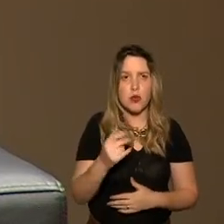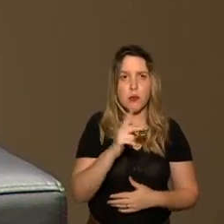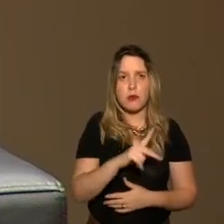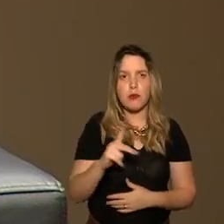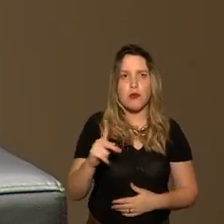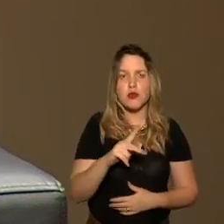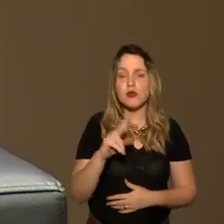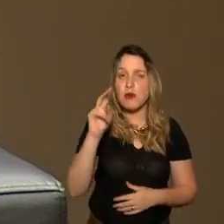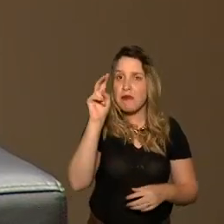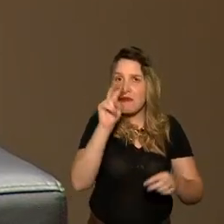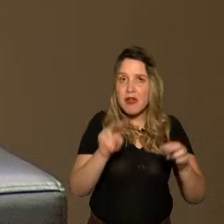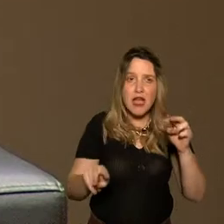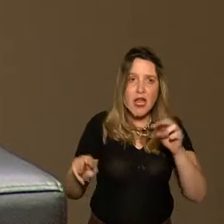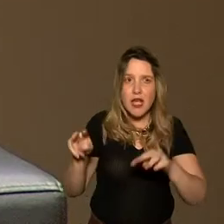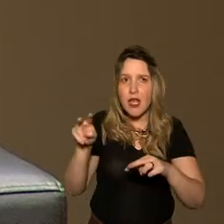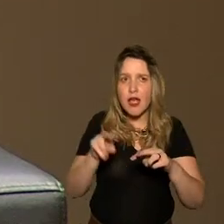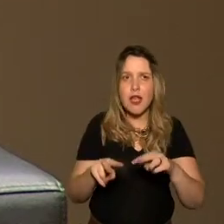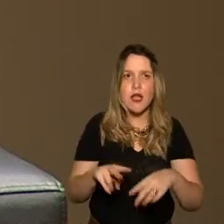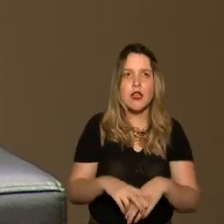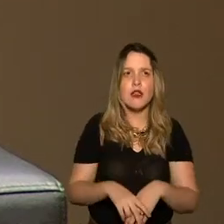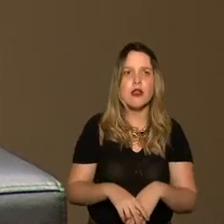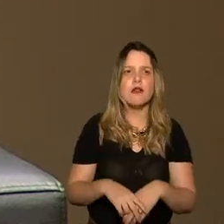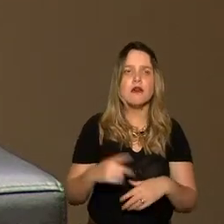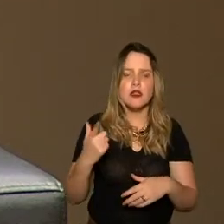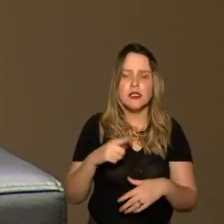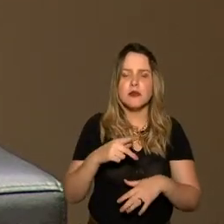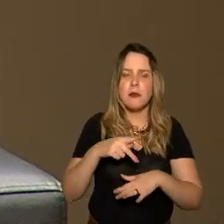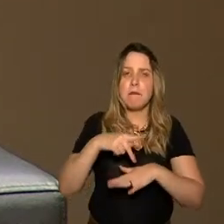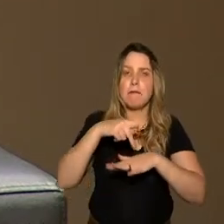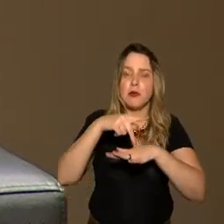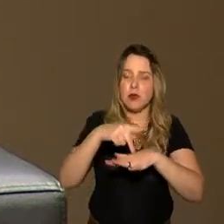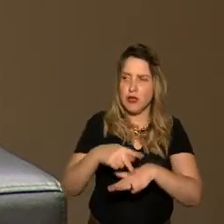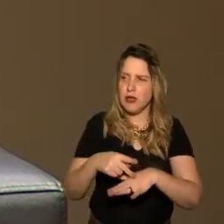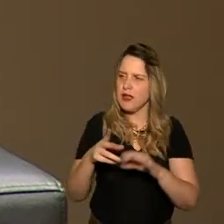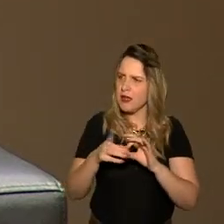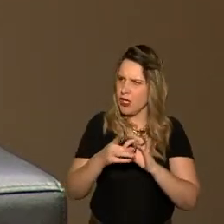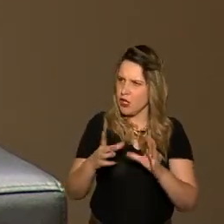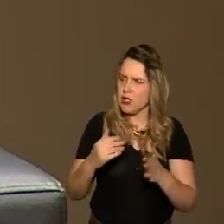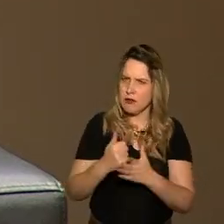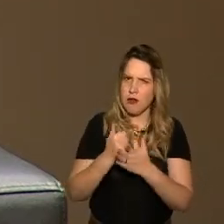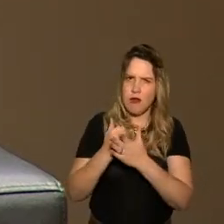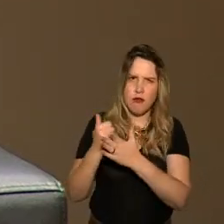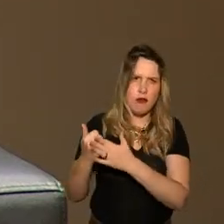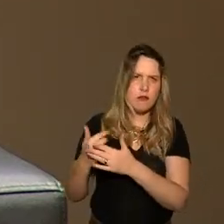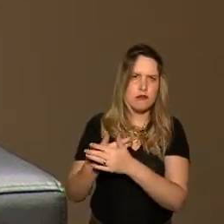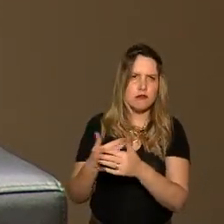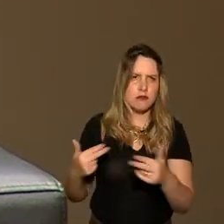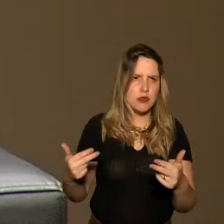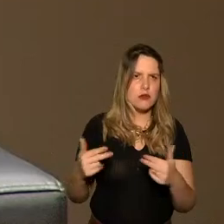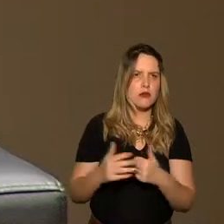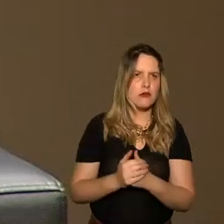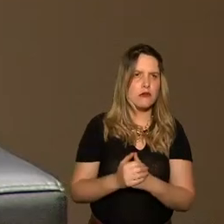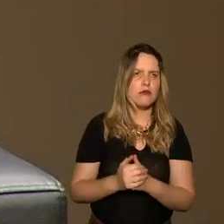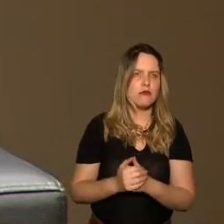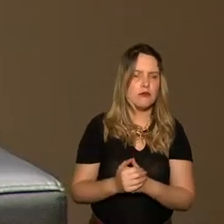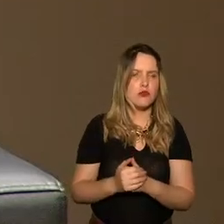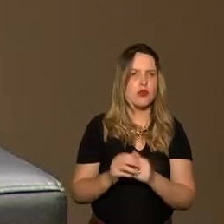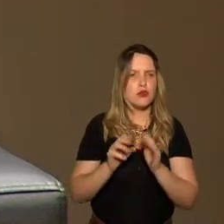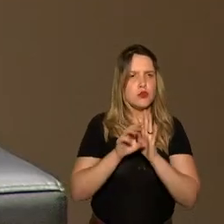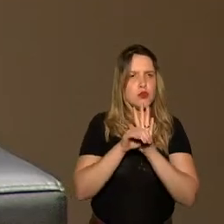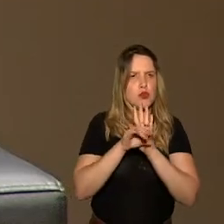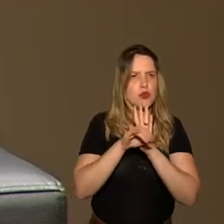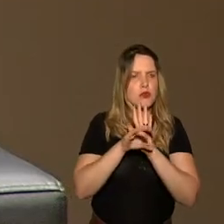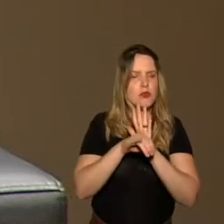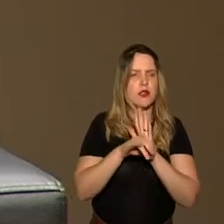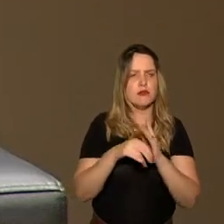ter esse protagonismo dele levar dele preparar junto com seus alunos uma visita de repente não mexe a intenção